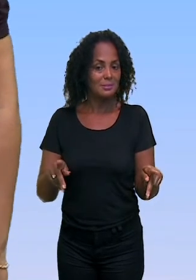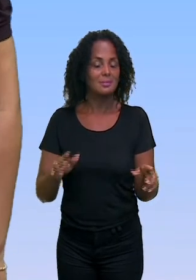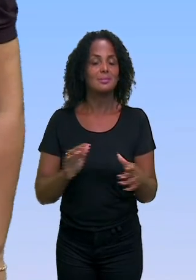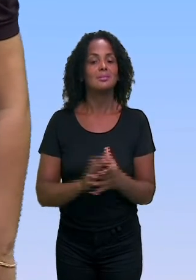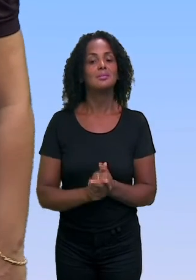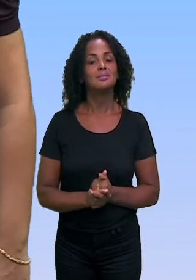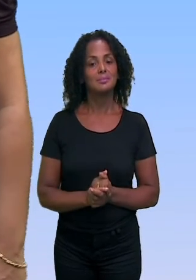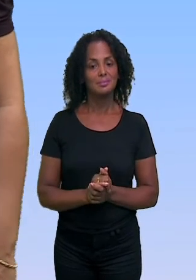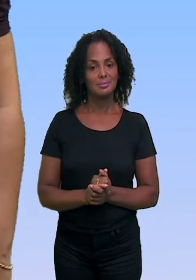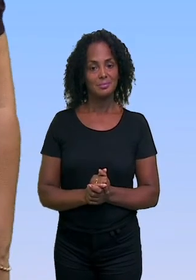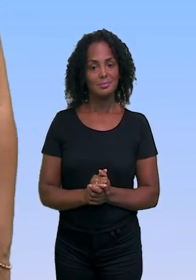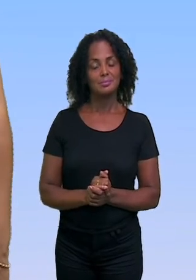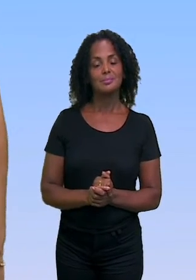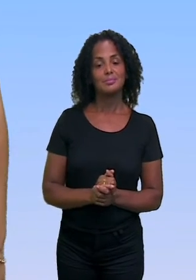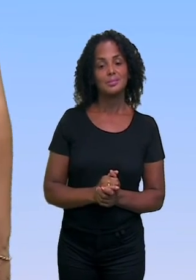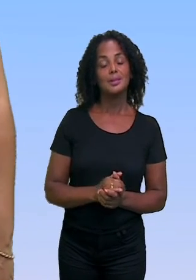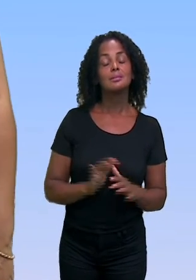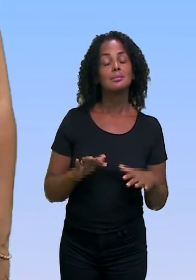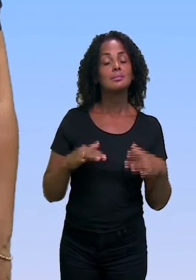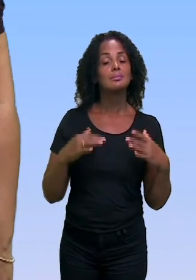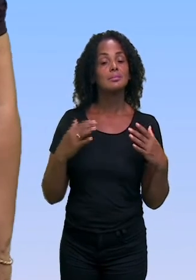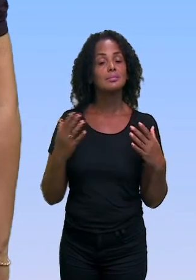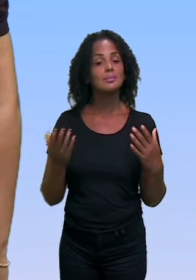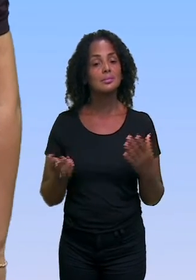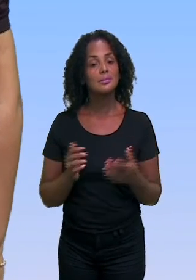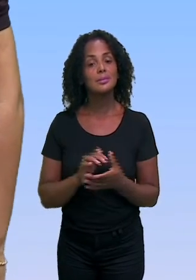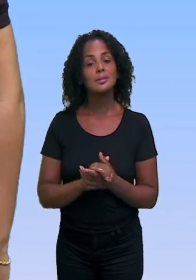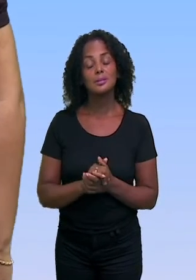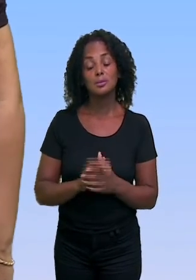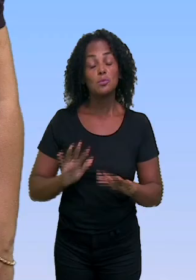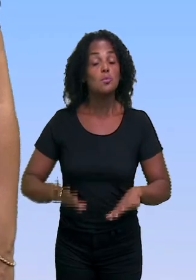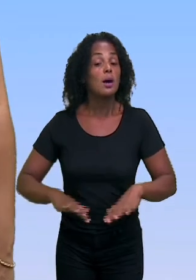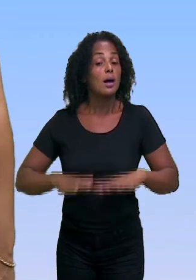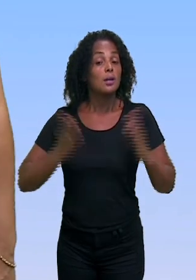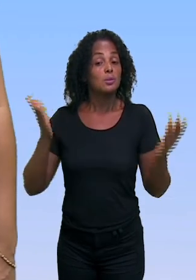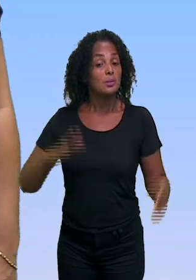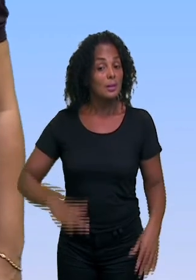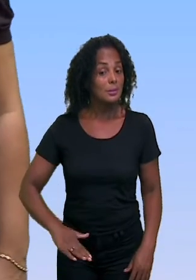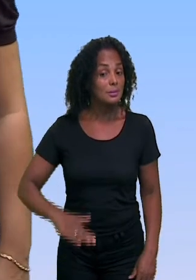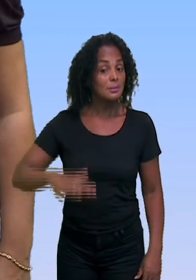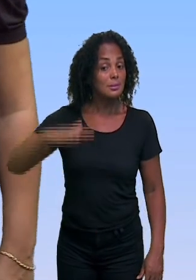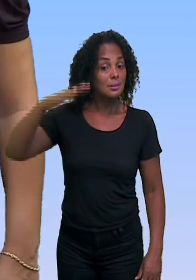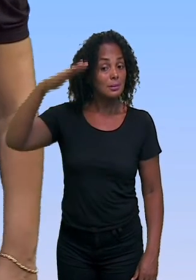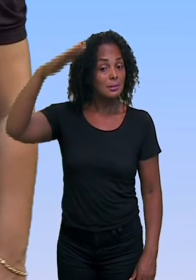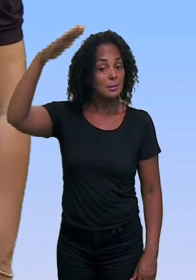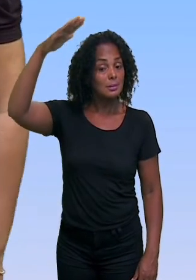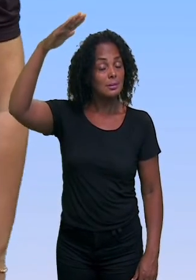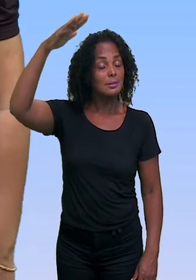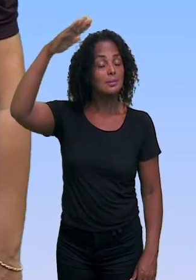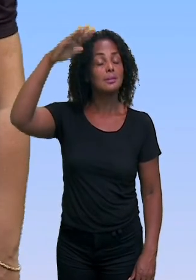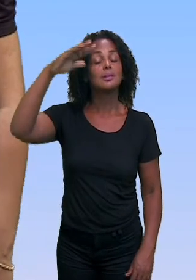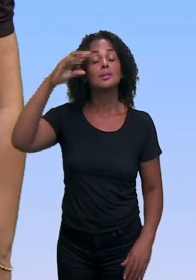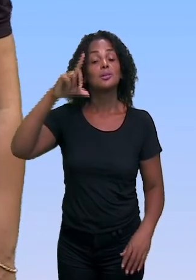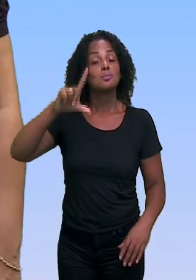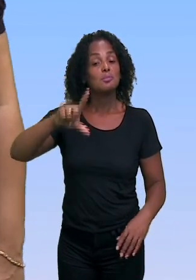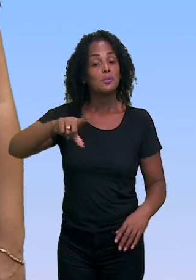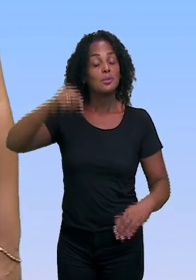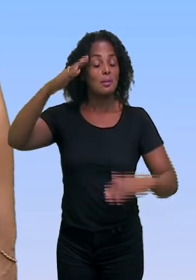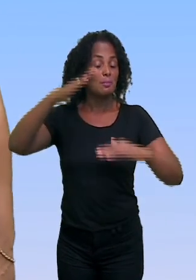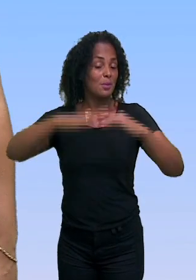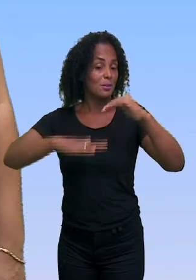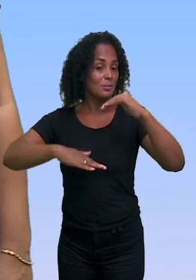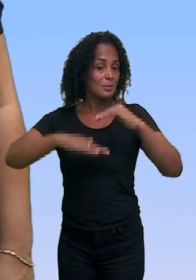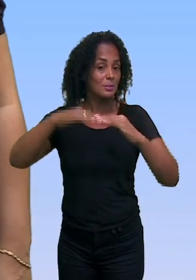É isso aí teacher então ué igual a quando eu crescer ai can be